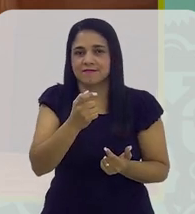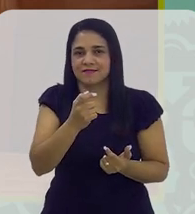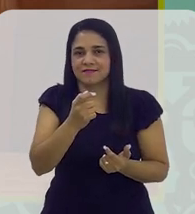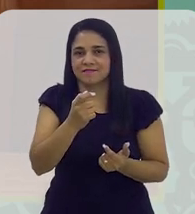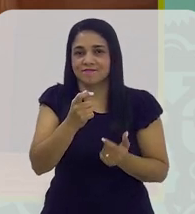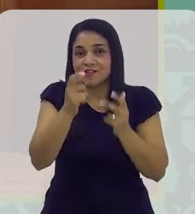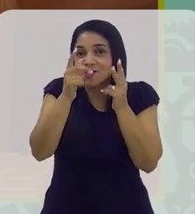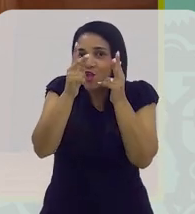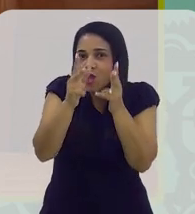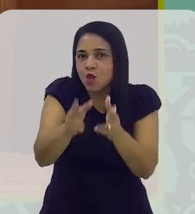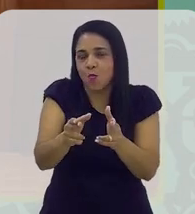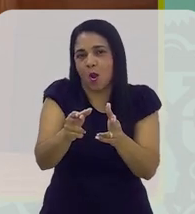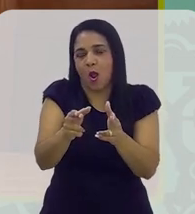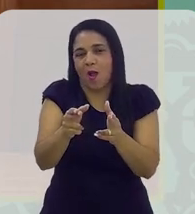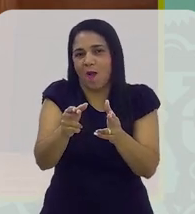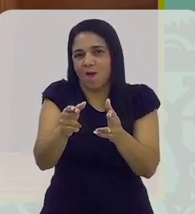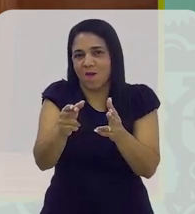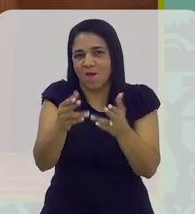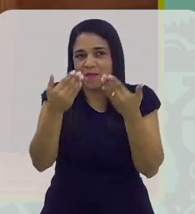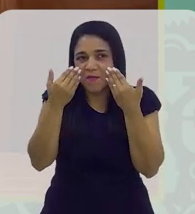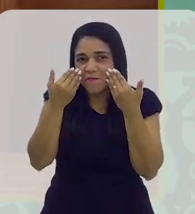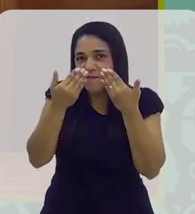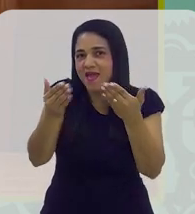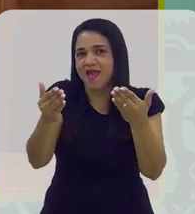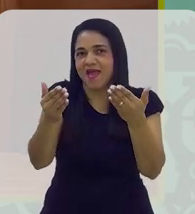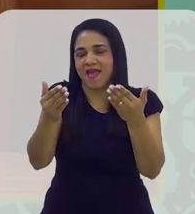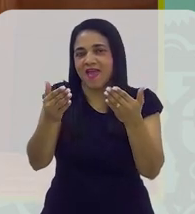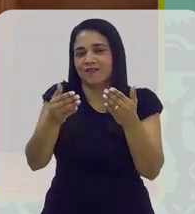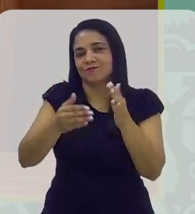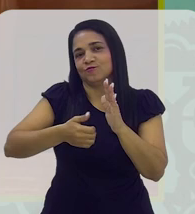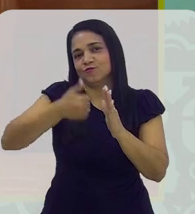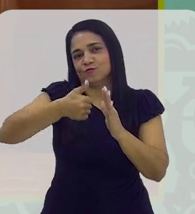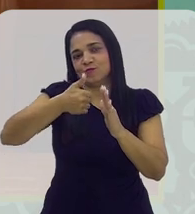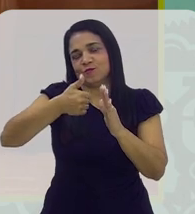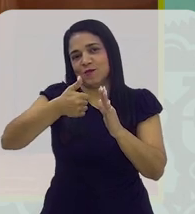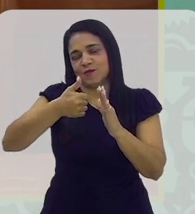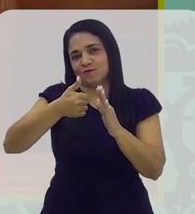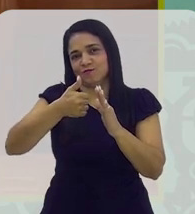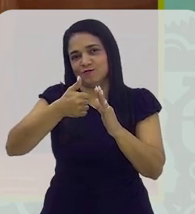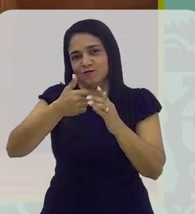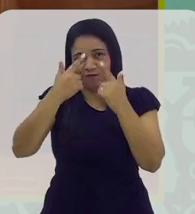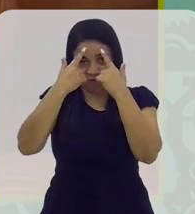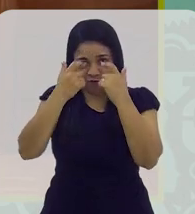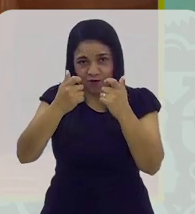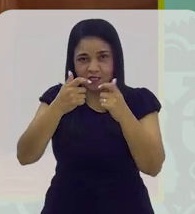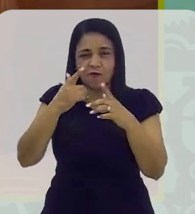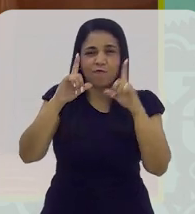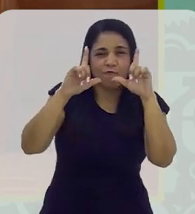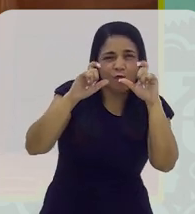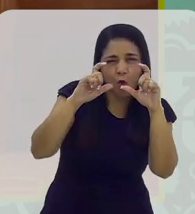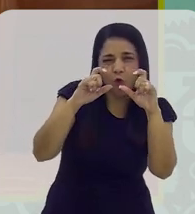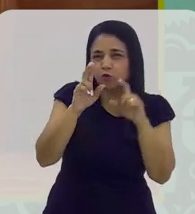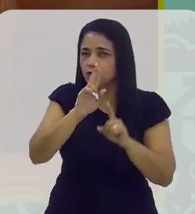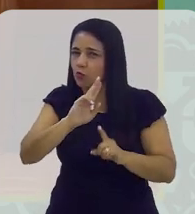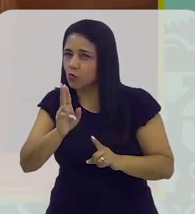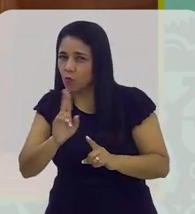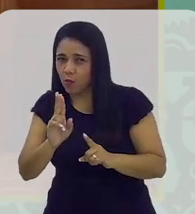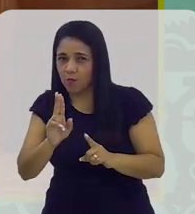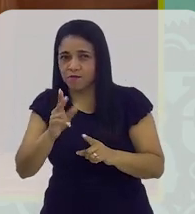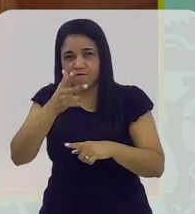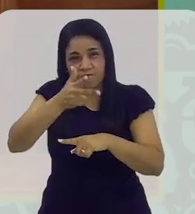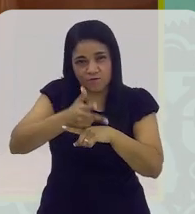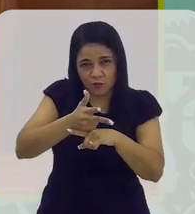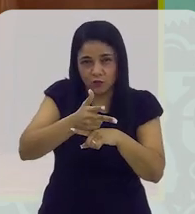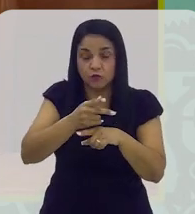quisessem, talvez, o mesmo tipo de notoriedade que os primeiros ataques tiveram, com fotos, nomes.